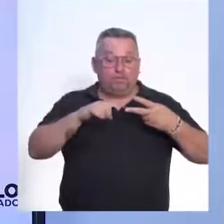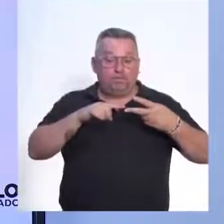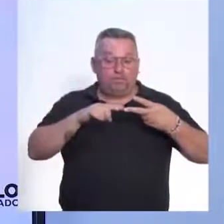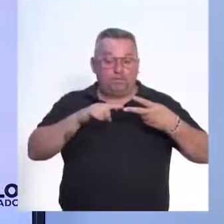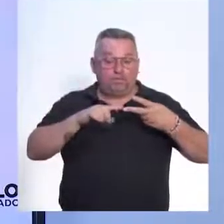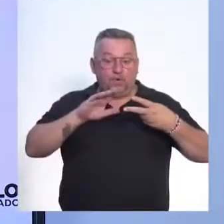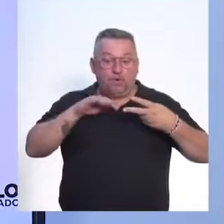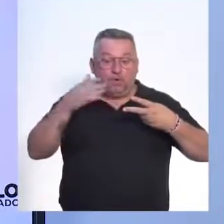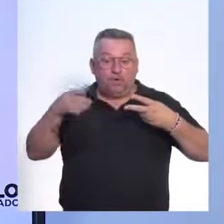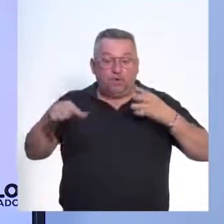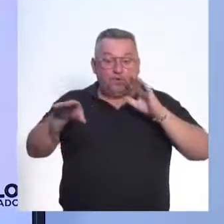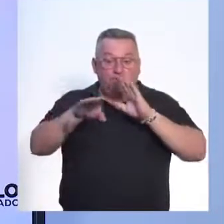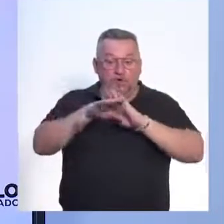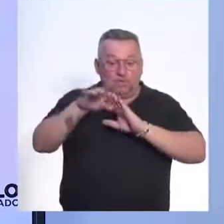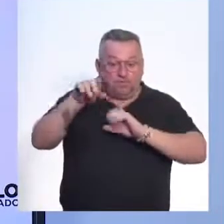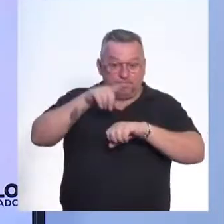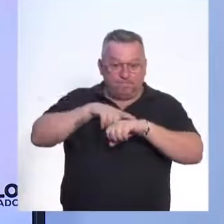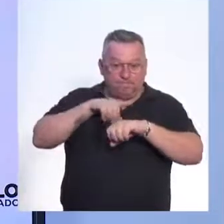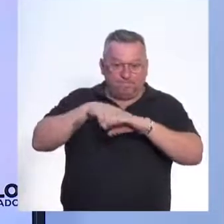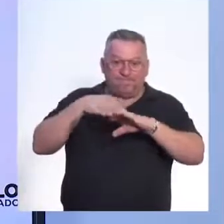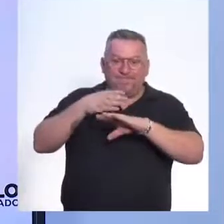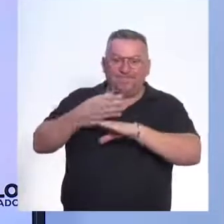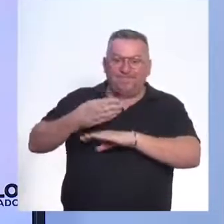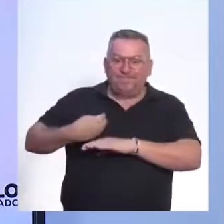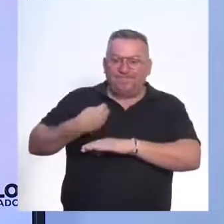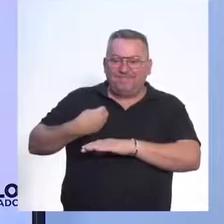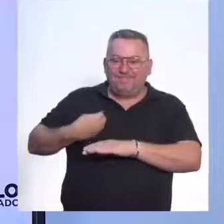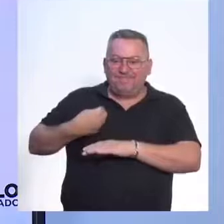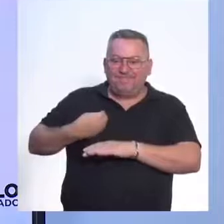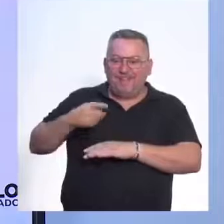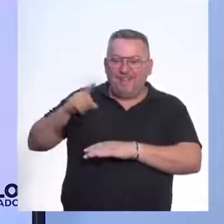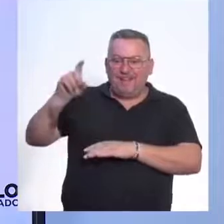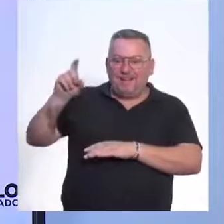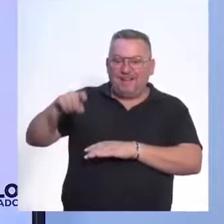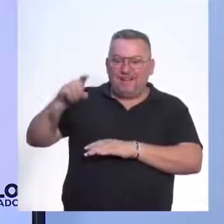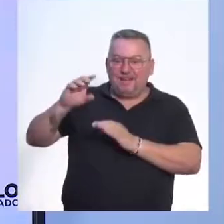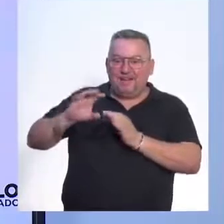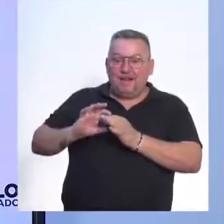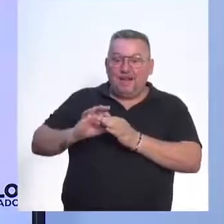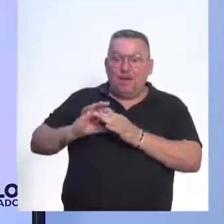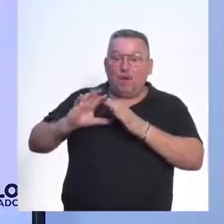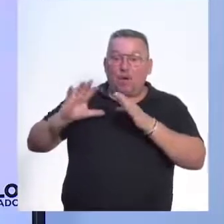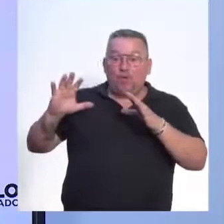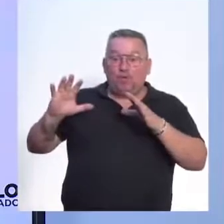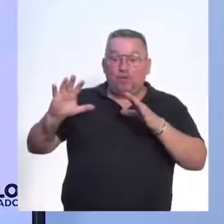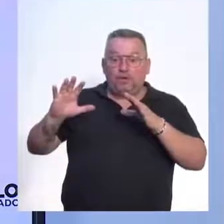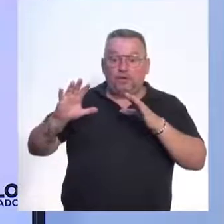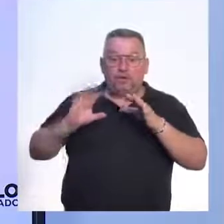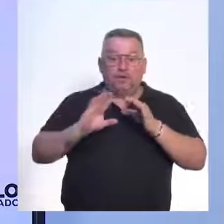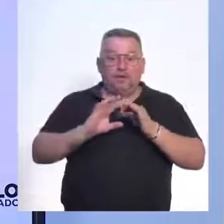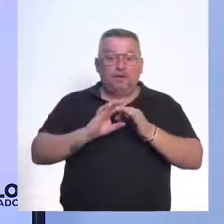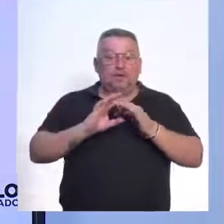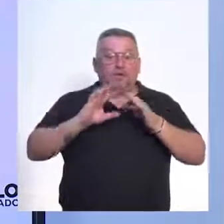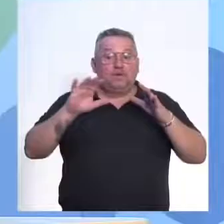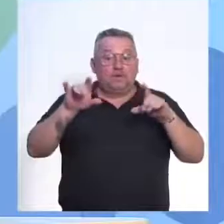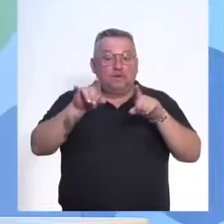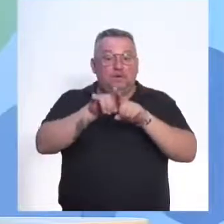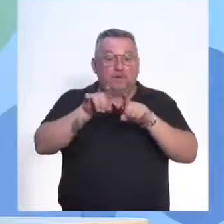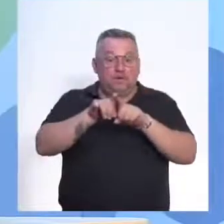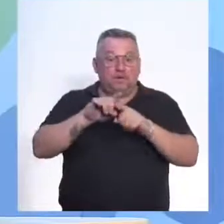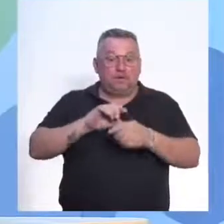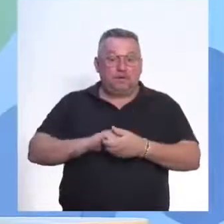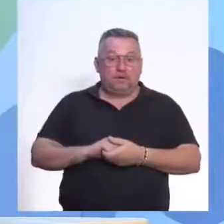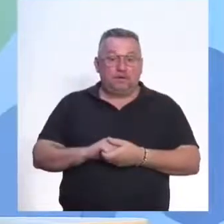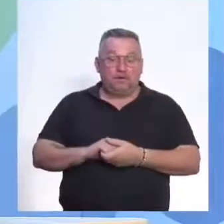hora da sua interação ao vivo, clicar no botão autorizando a transmissão. Pode aparecer em inglês também. Em inglês também, pode